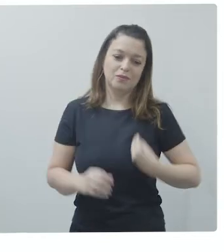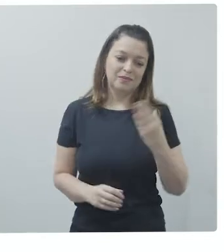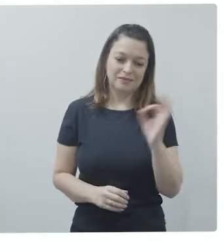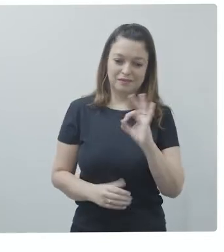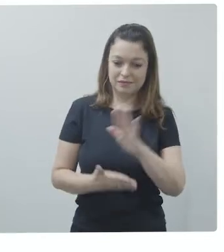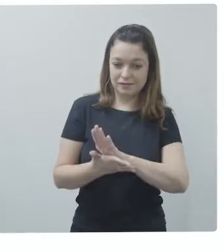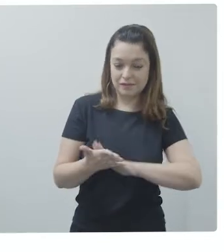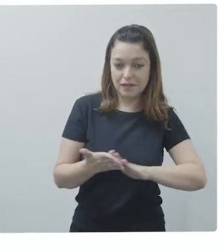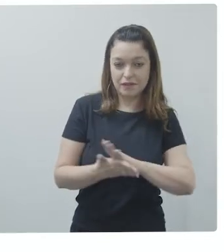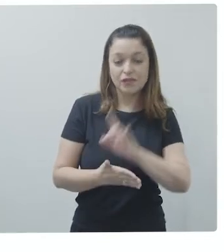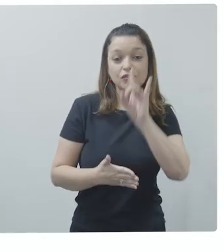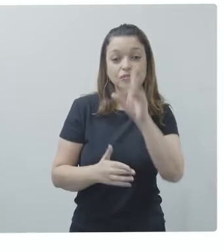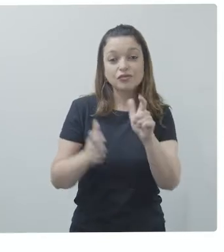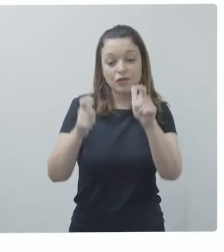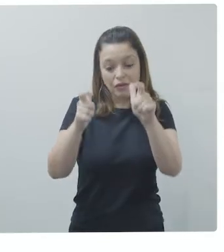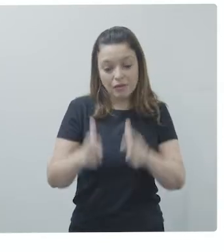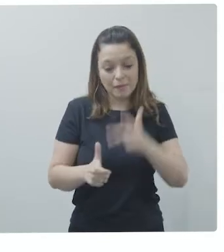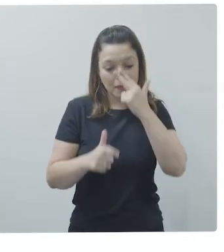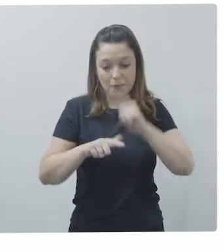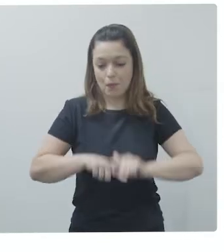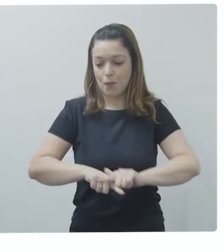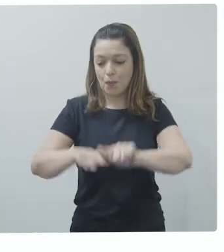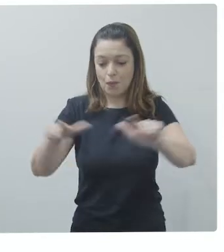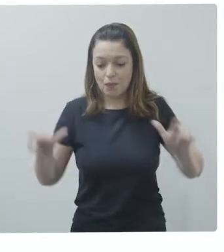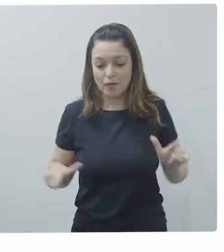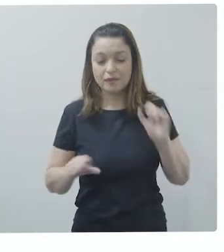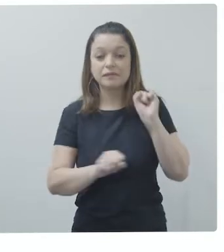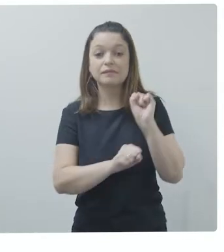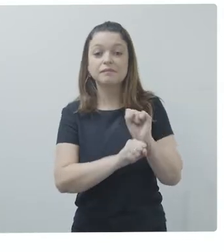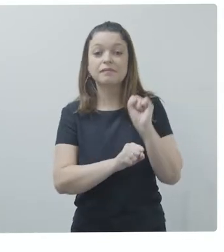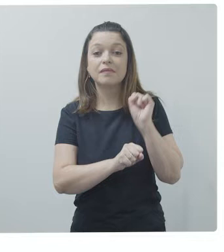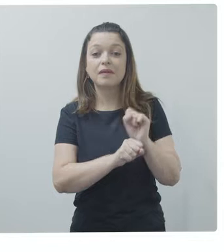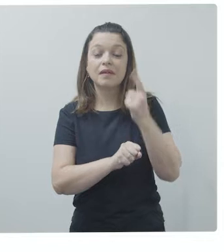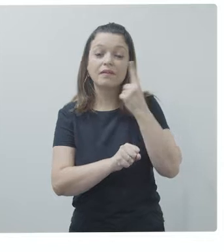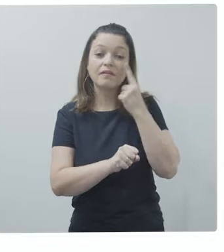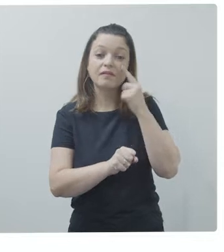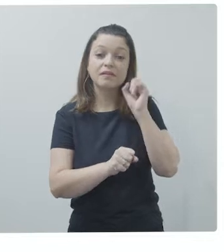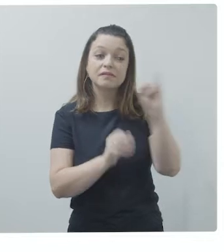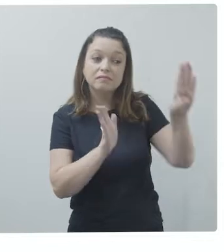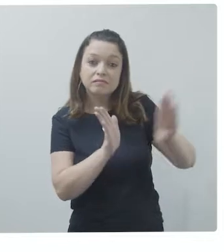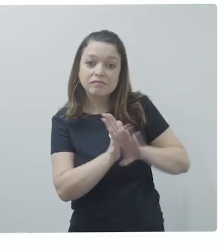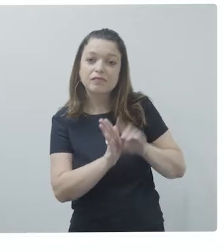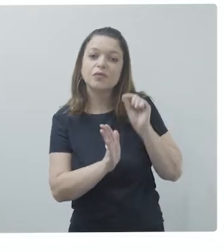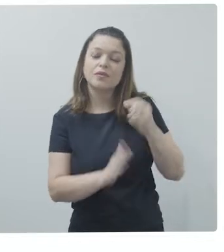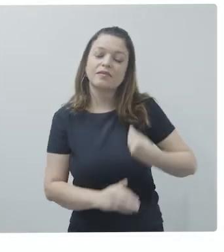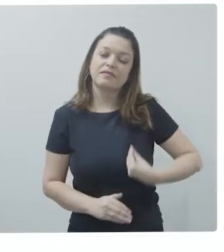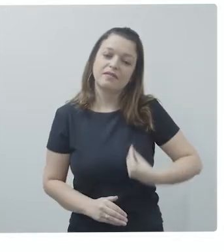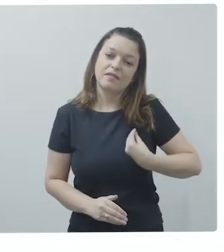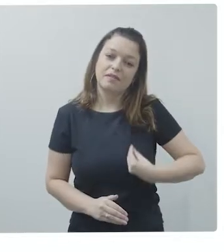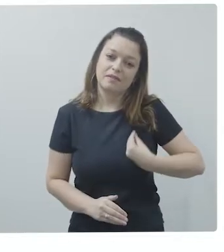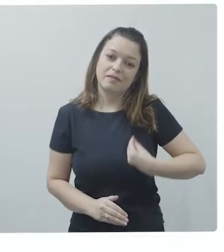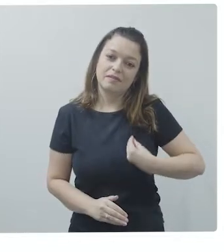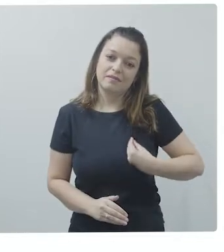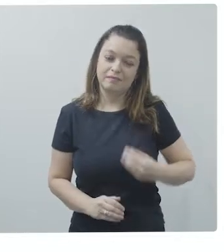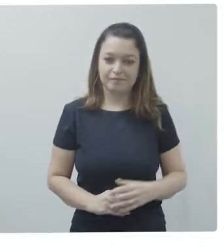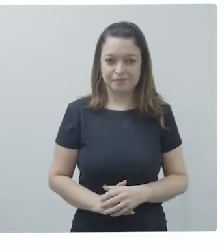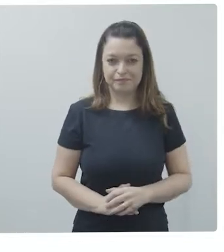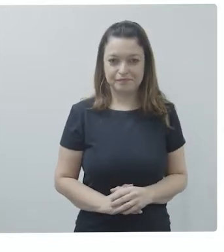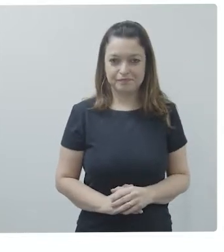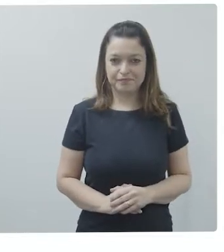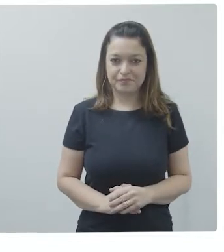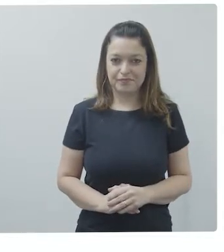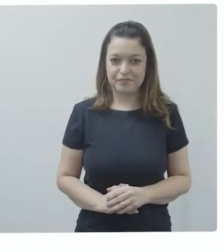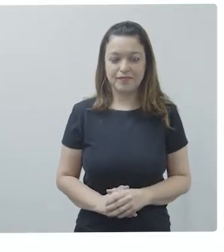Era apenas um espaço sem nada, esperando para ser preenchido com vida e existência. Agora que